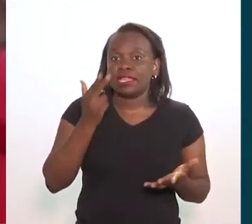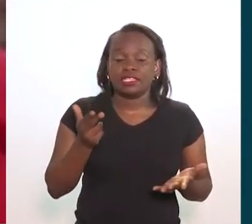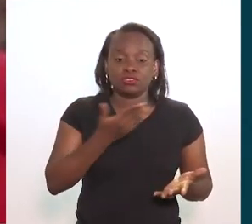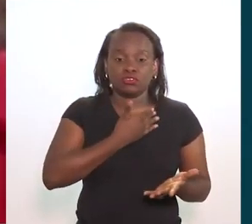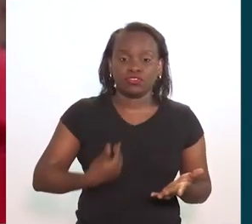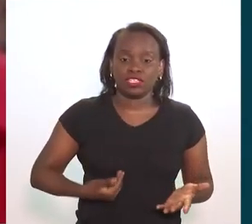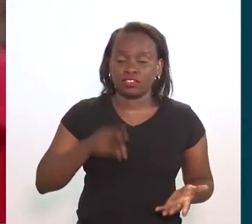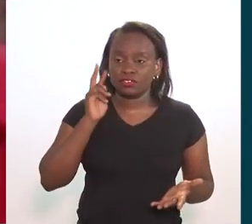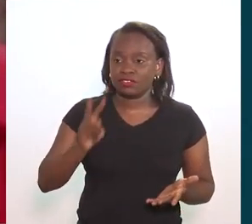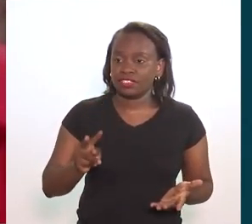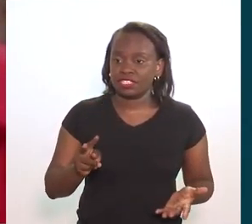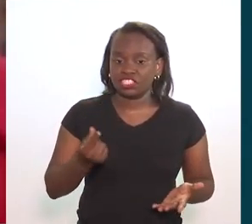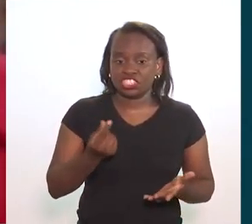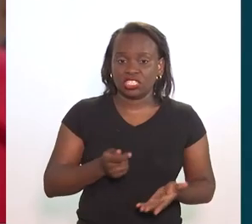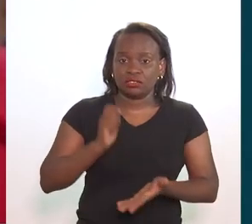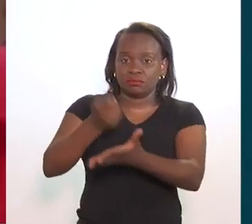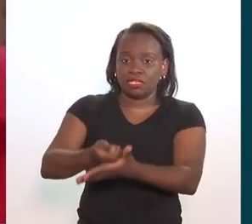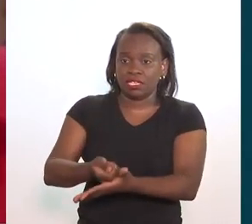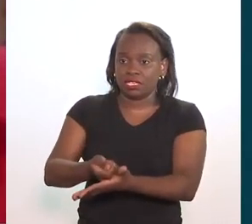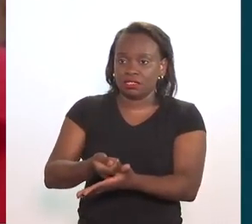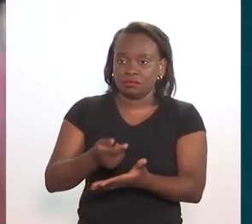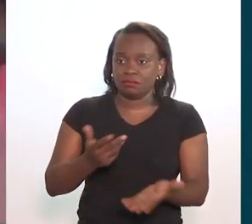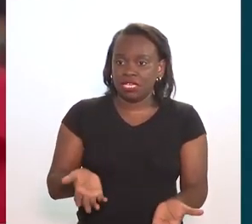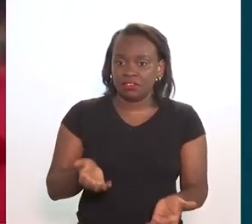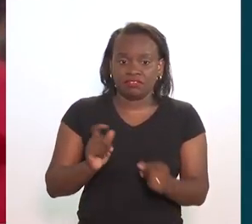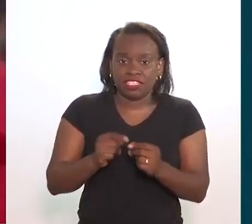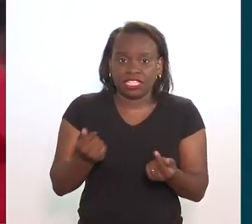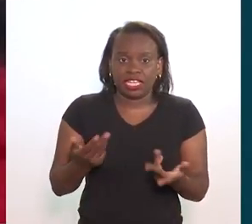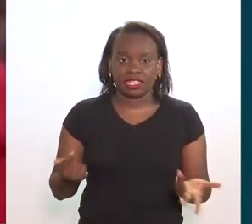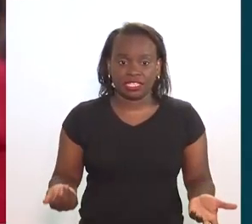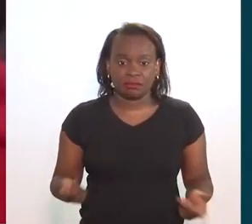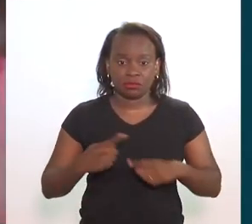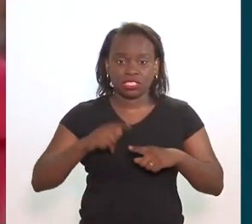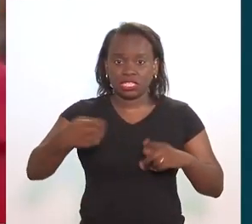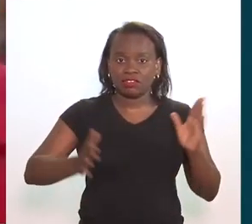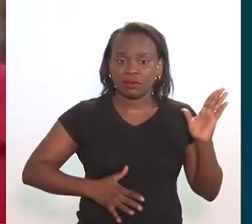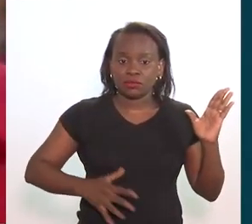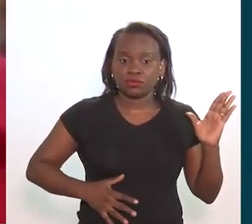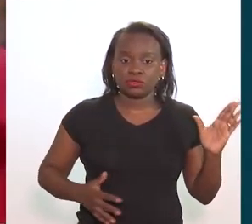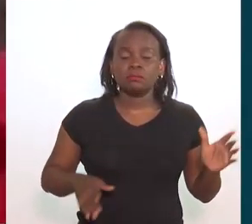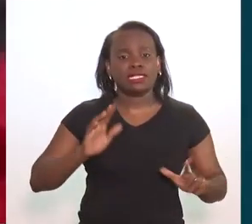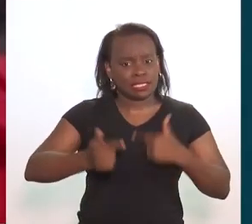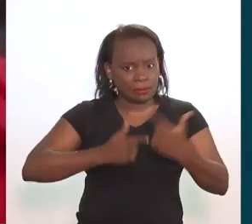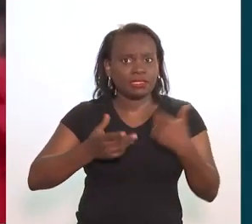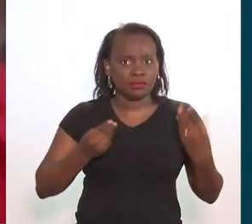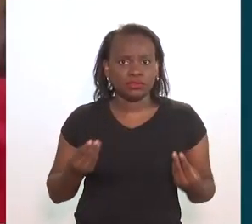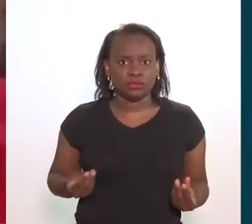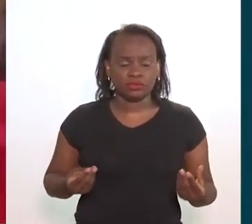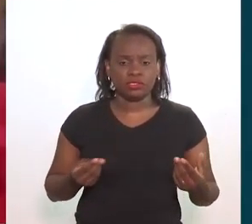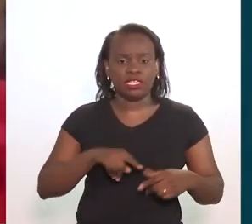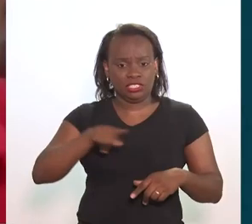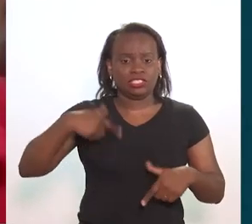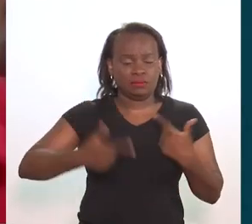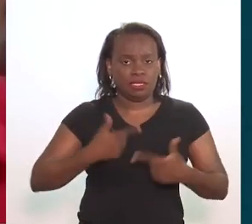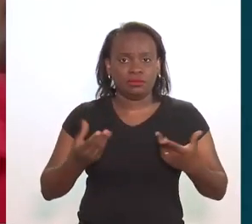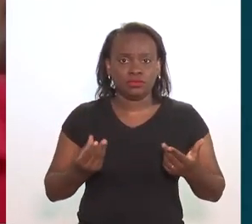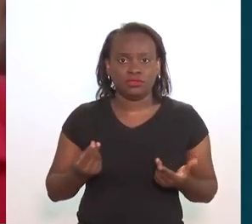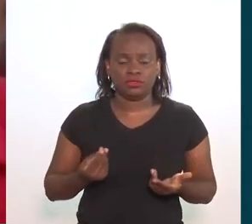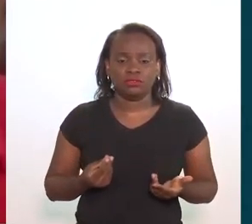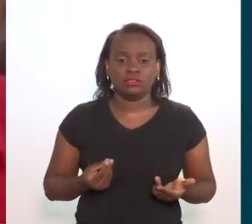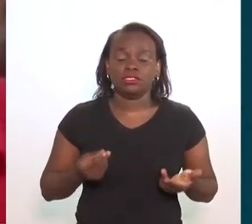parece assim que o governo está dando um dinheiro para a gente fazer nada, porque a gente é vagabundo. E a gente trabalha muito. A gente